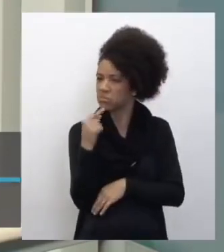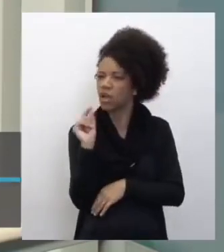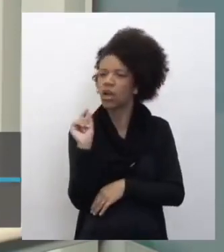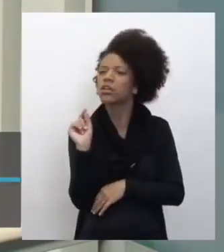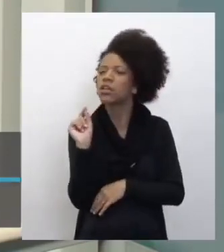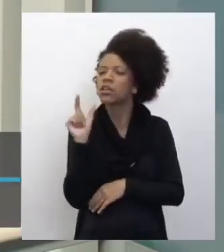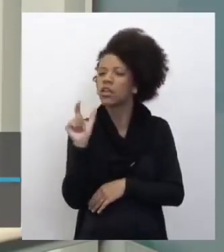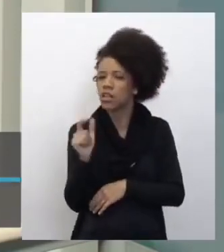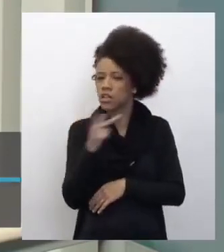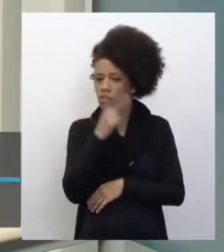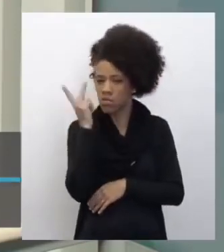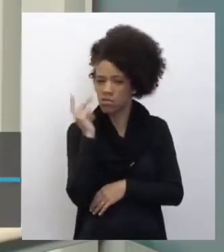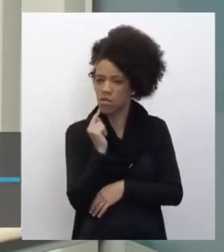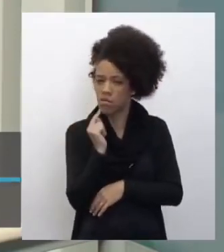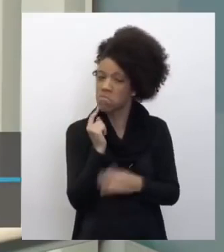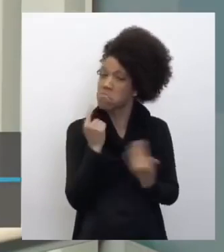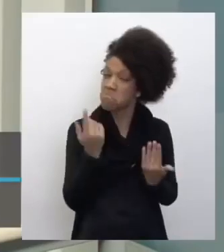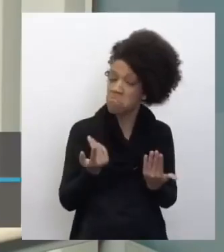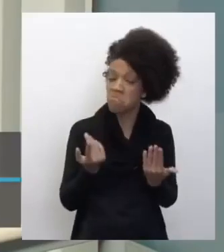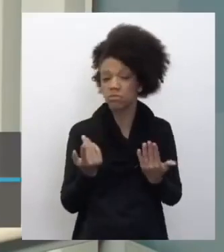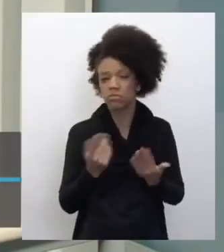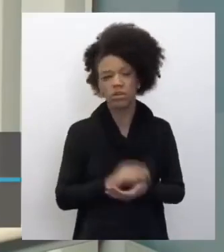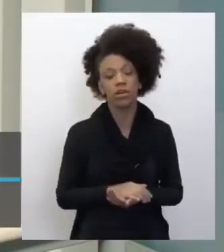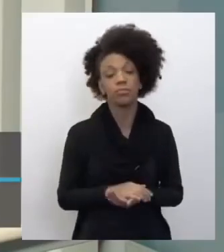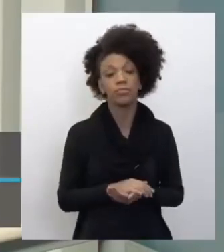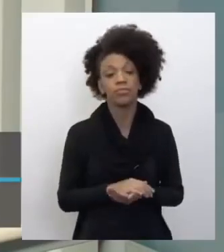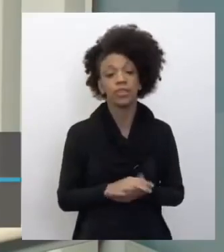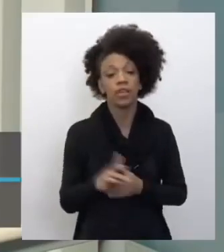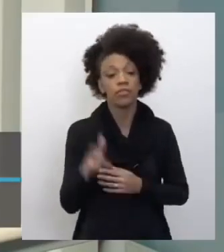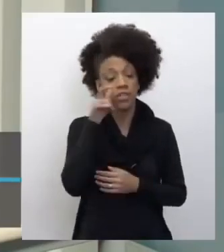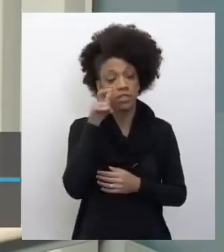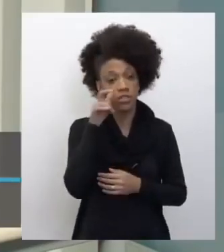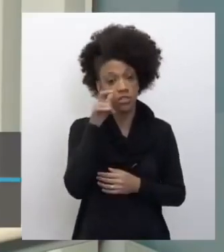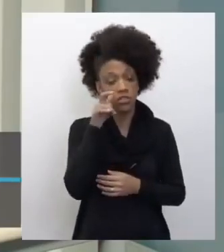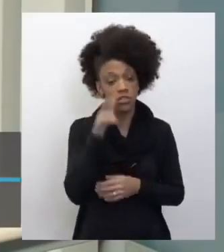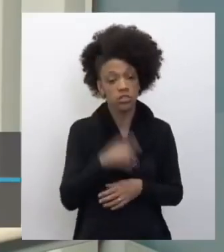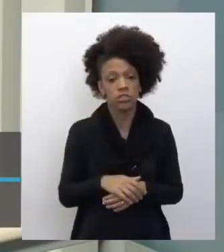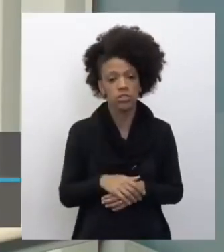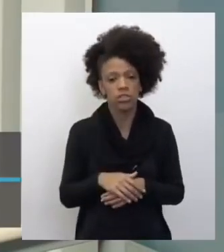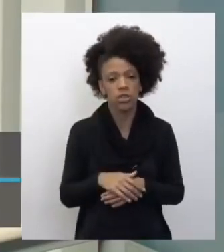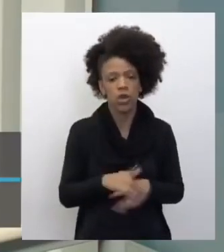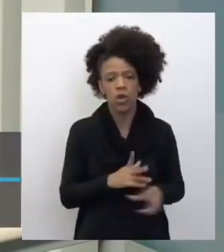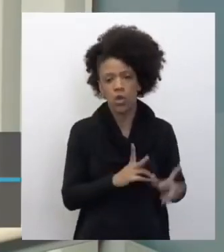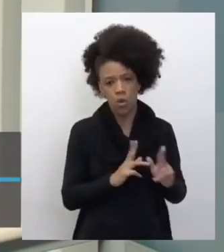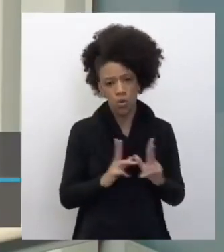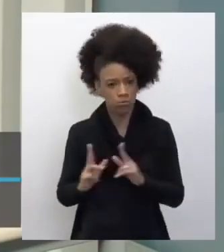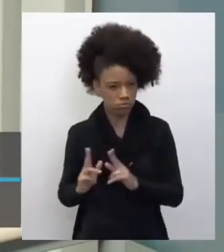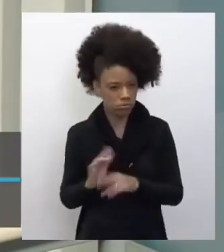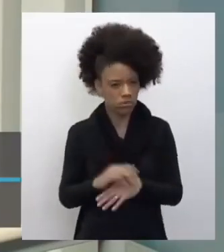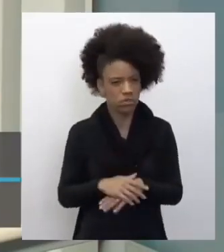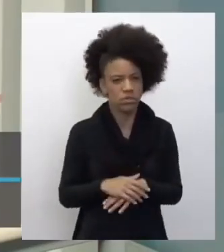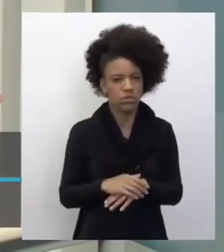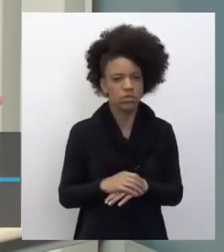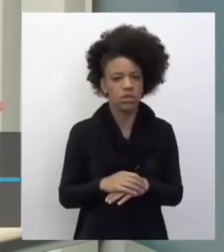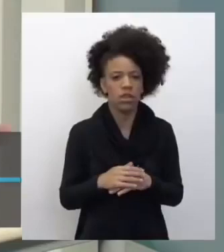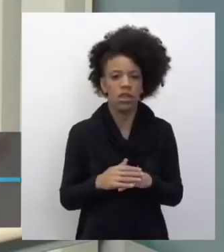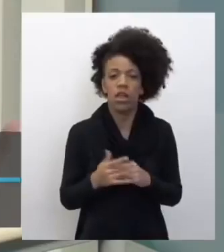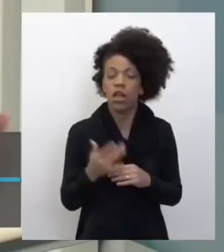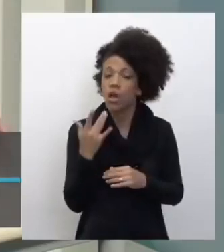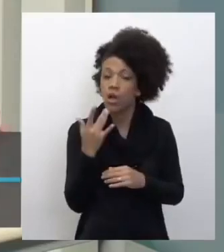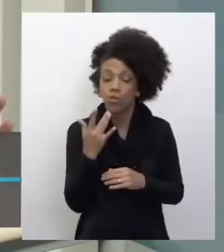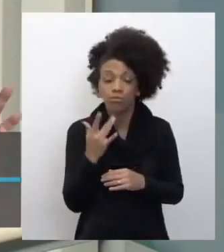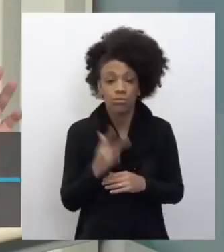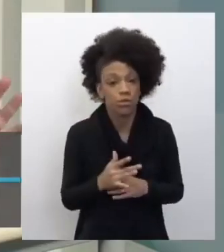esse personagem, quem que não é? A gente vai assistir, turma, um trechinho da Comédia dell'Arte. Eu não consegui